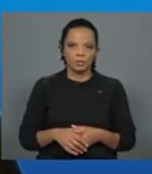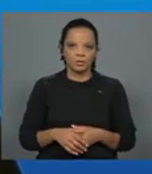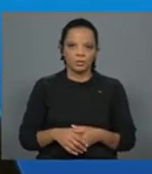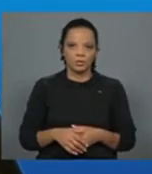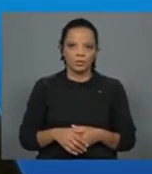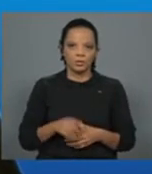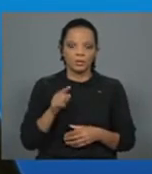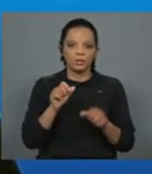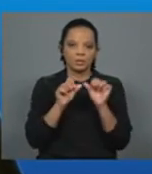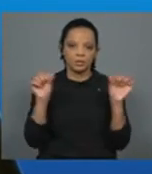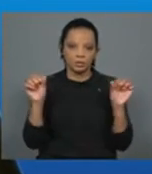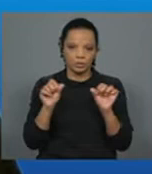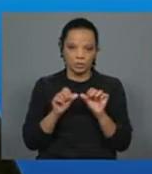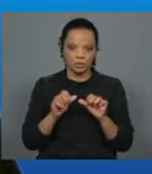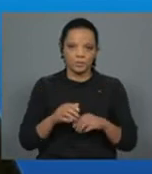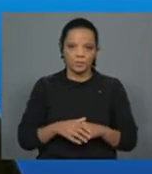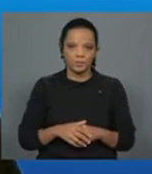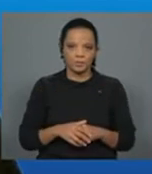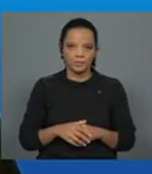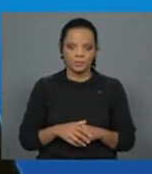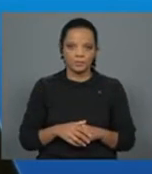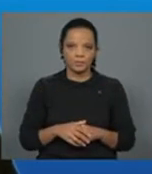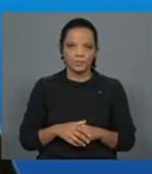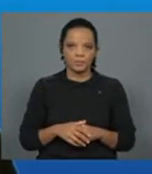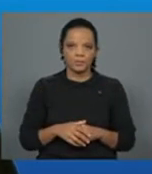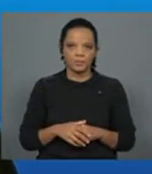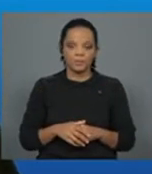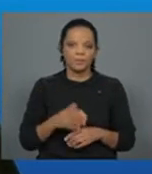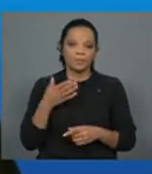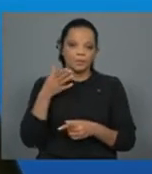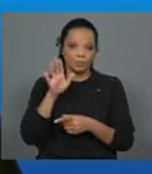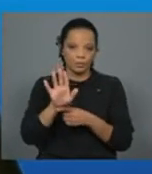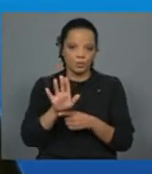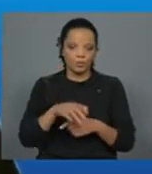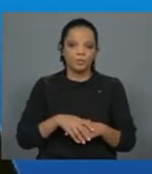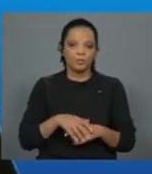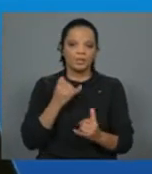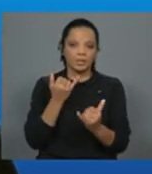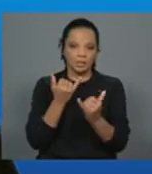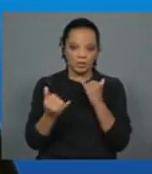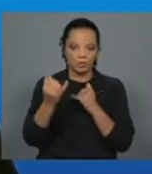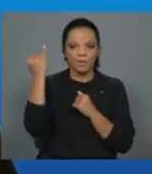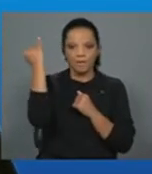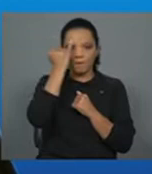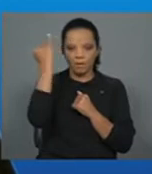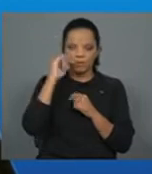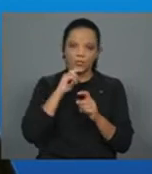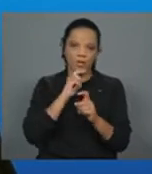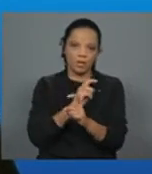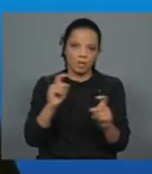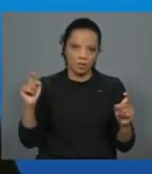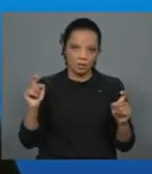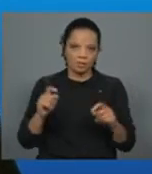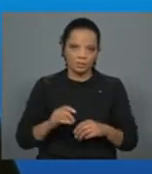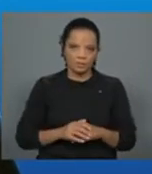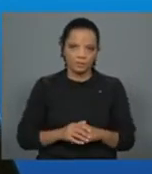neste sistema. Um deles é precisamente o risco do falso alerta. Portanto, o falso alerta é algo que poderá não